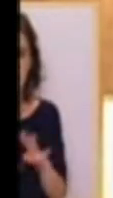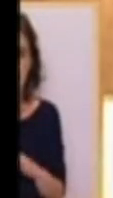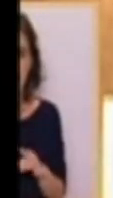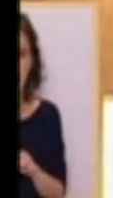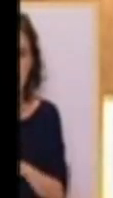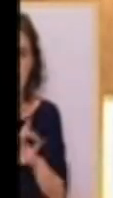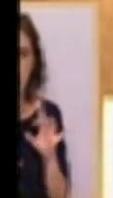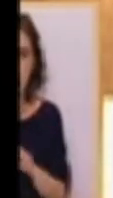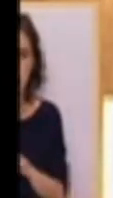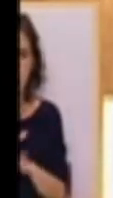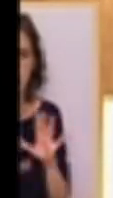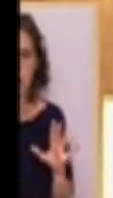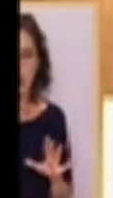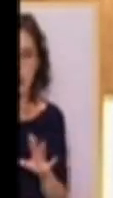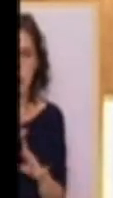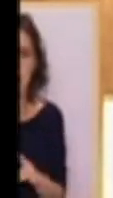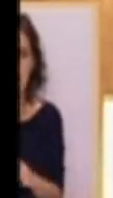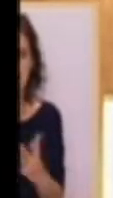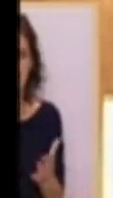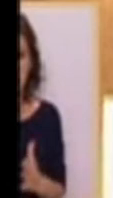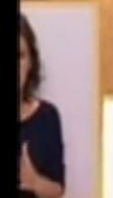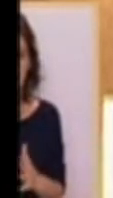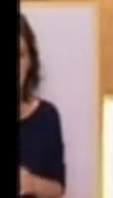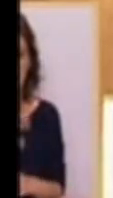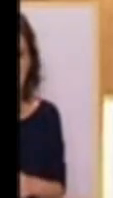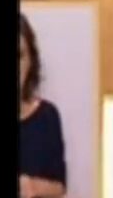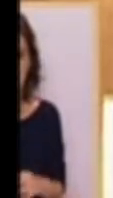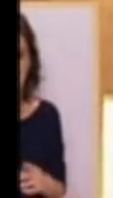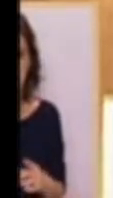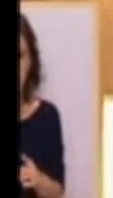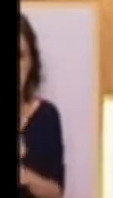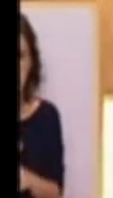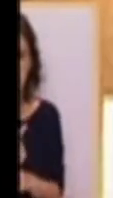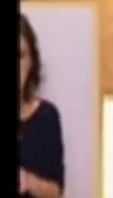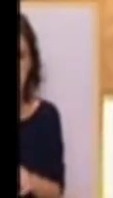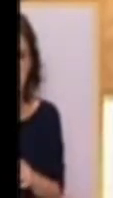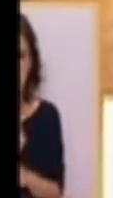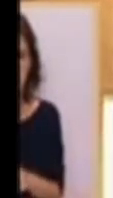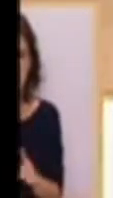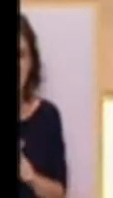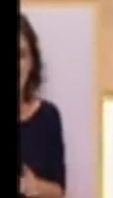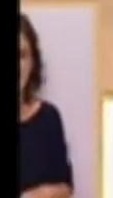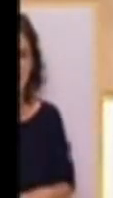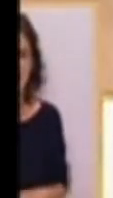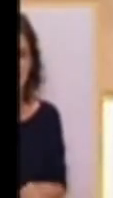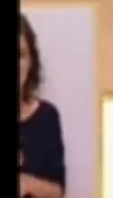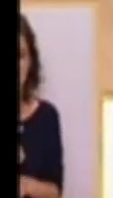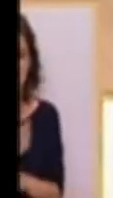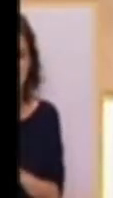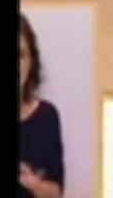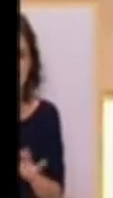para a Europa, e fizemos a Europa toda. Fiz muito, muito a Noruega, muitos fiordes, coisas muito feias, estou a brincar. Ah, coisas